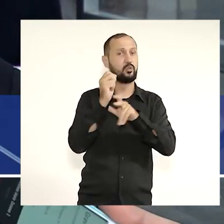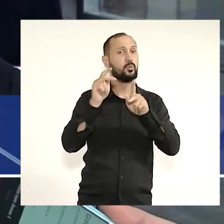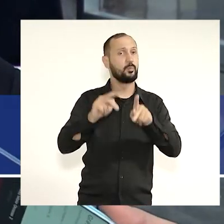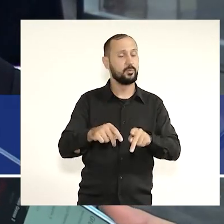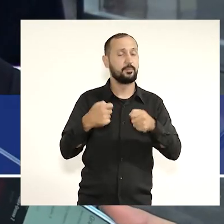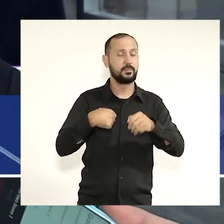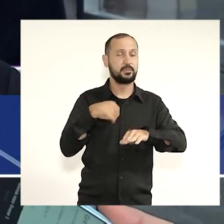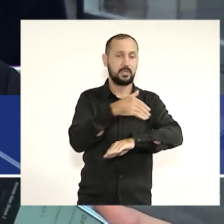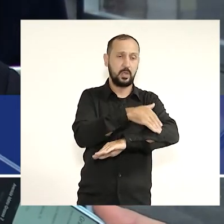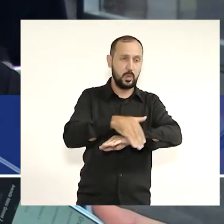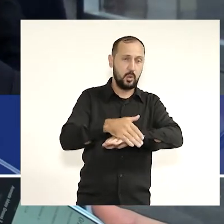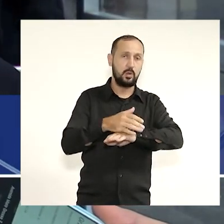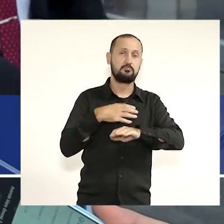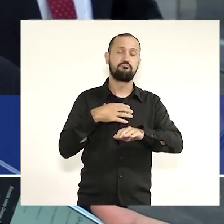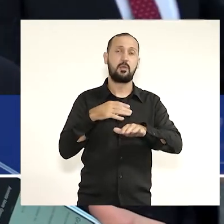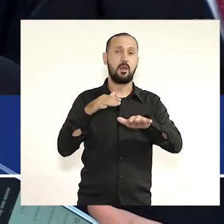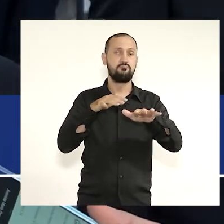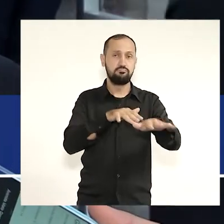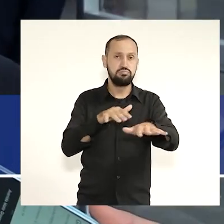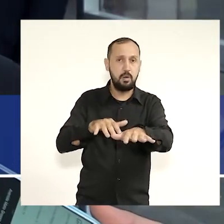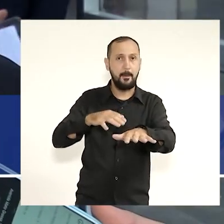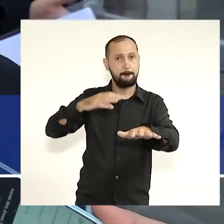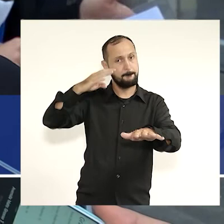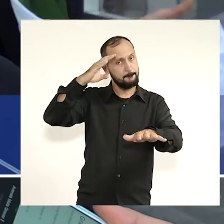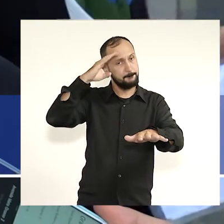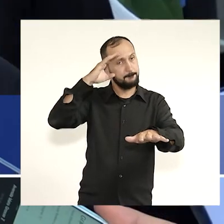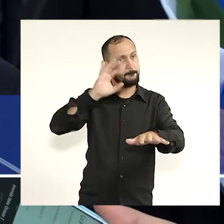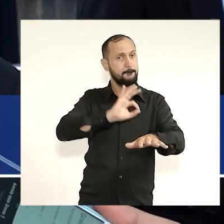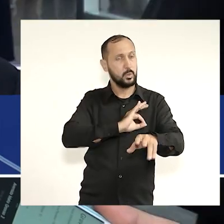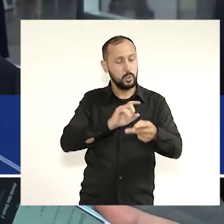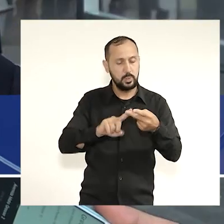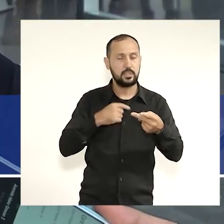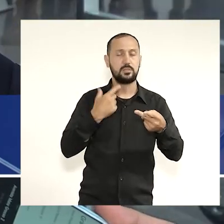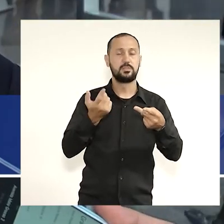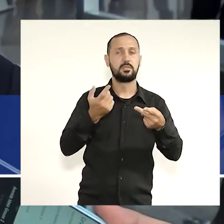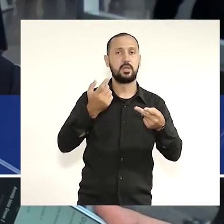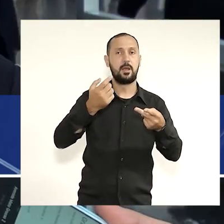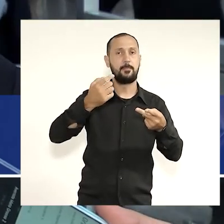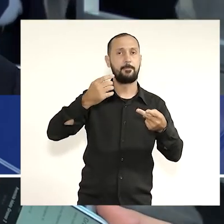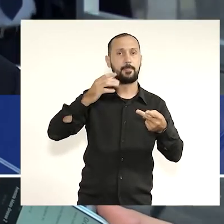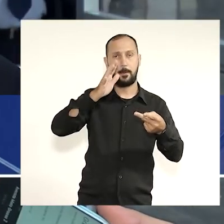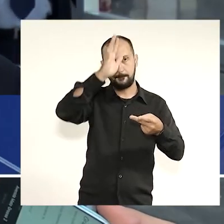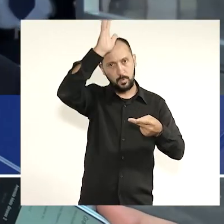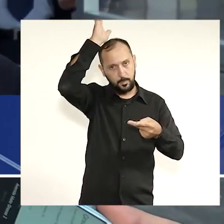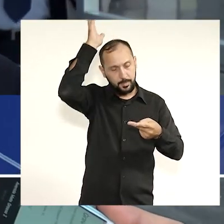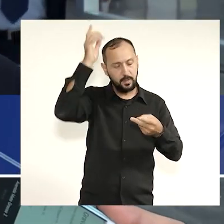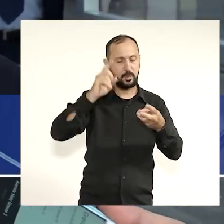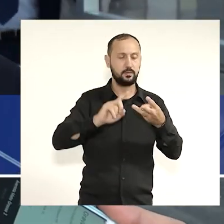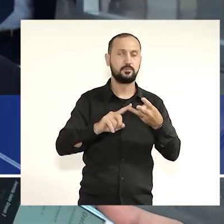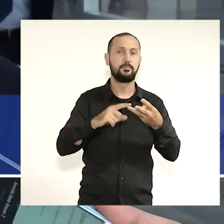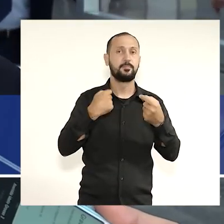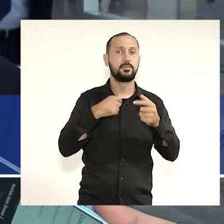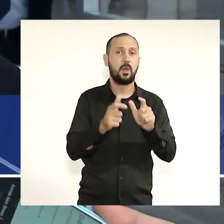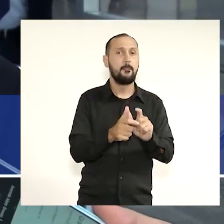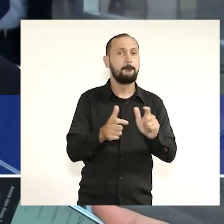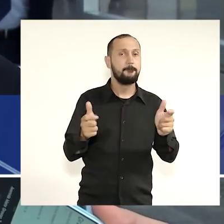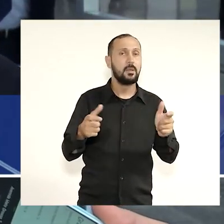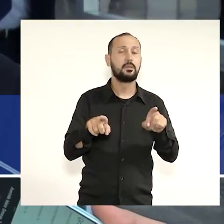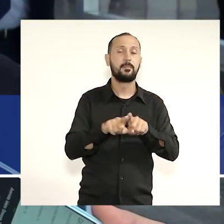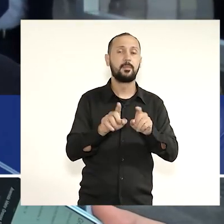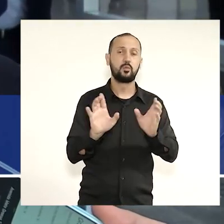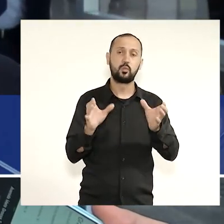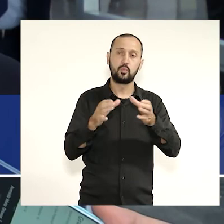a presença nas ruas da Polícia Militar, do Corpo de Bombeiros. Precisamos aumentar também o efetivo da